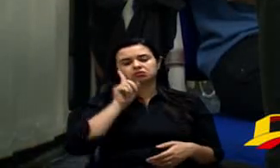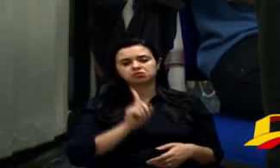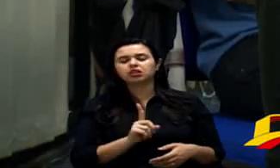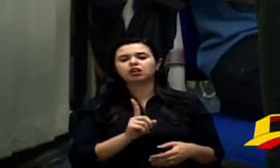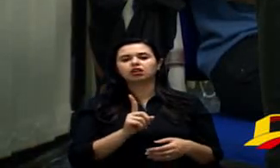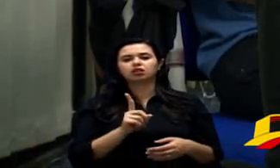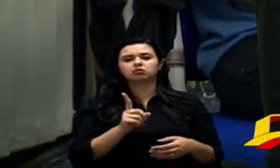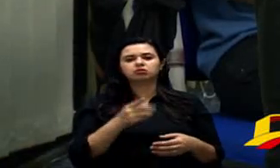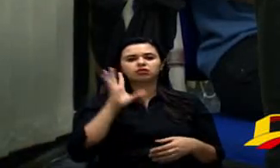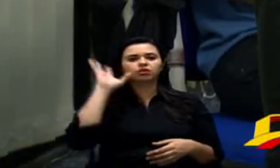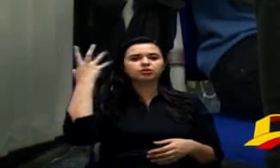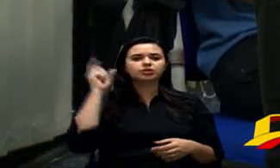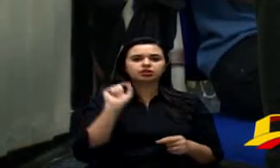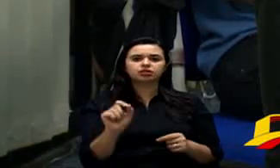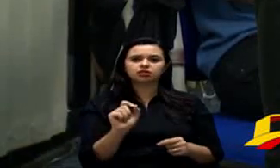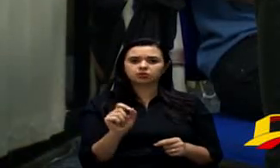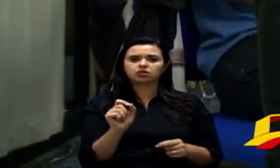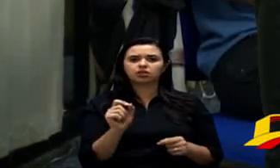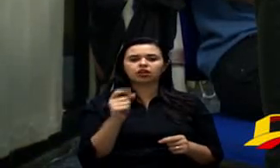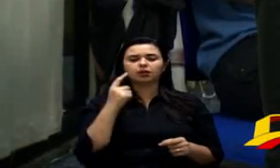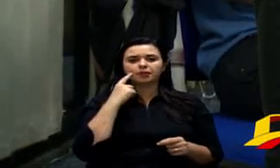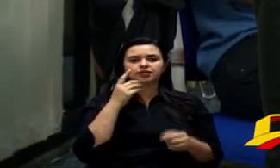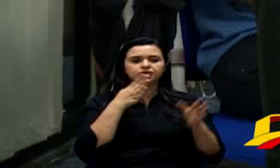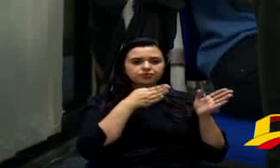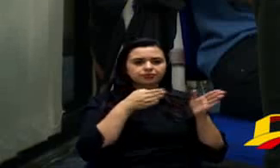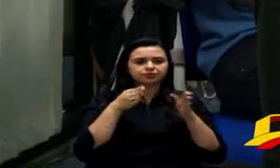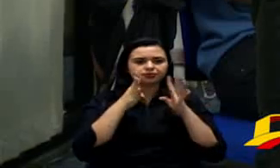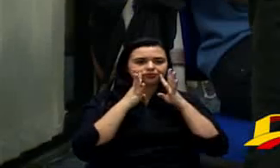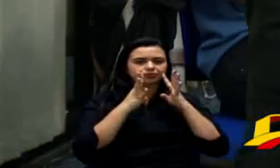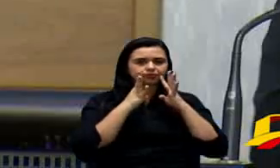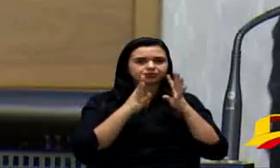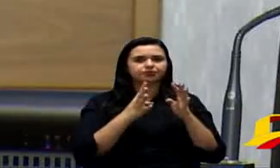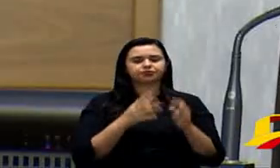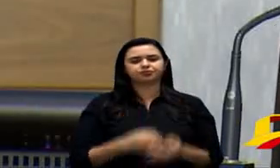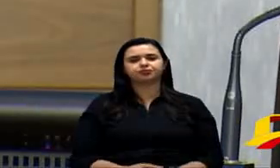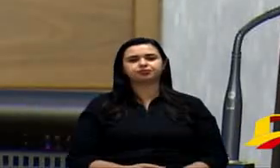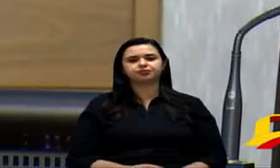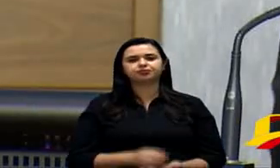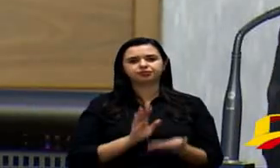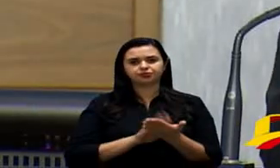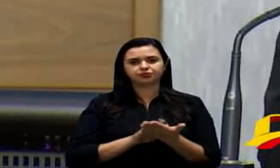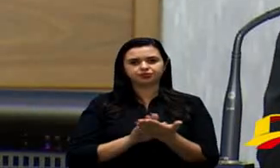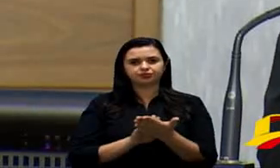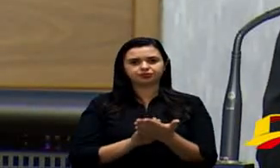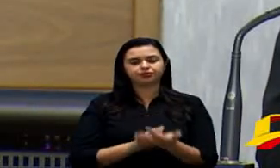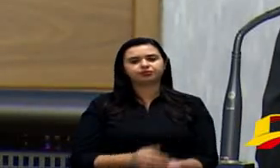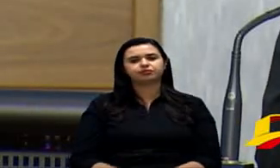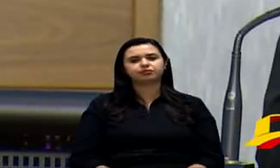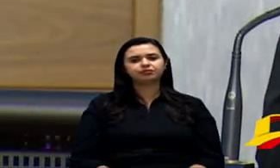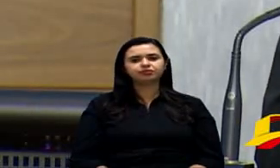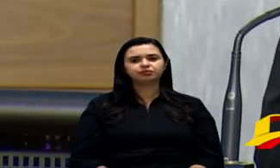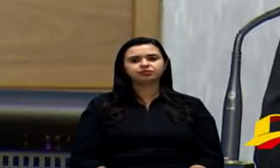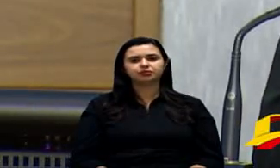legalmente e com o maior afinco possível. Muito obrigado. Parabéns.